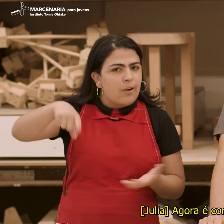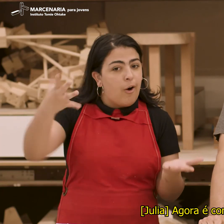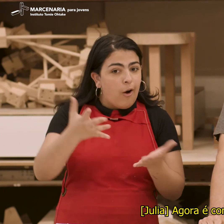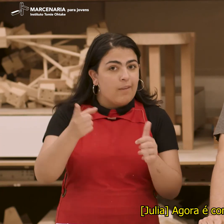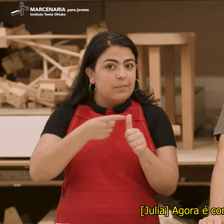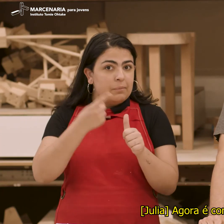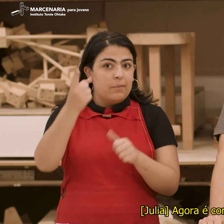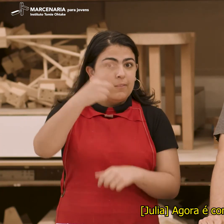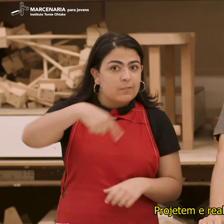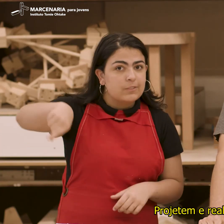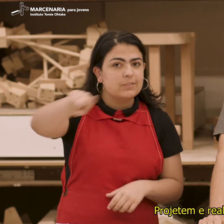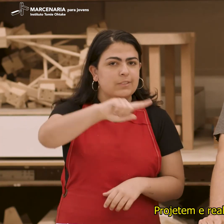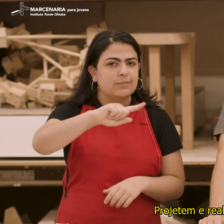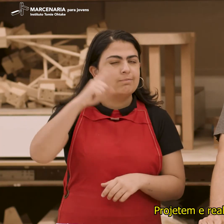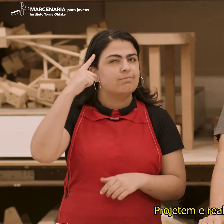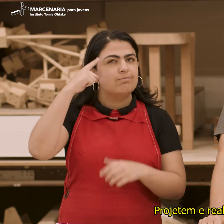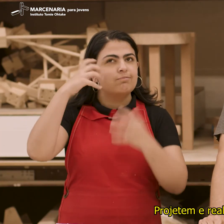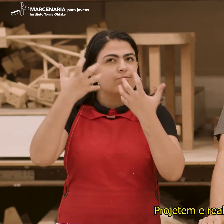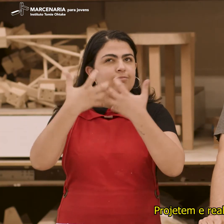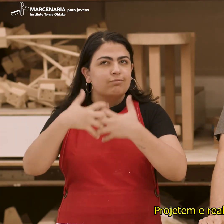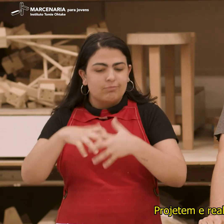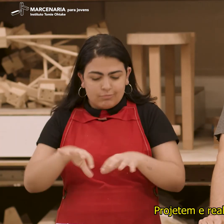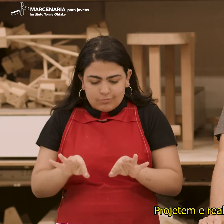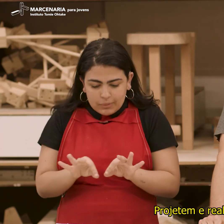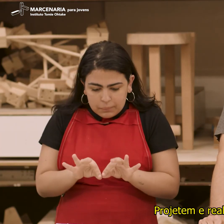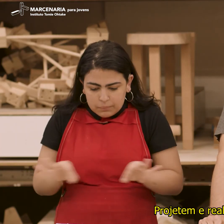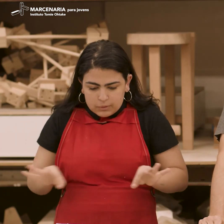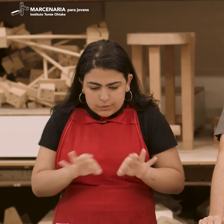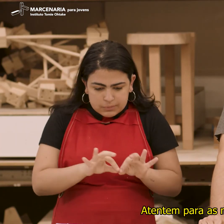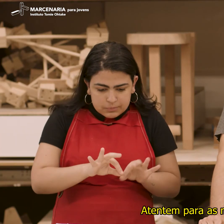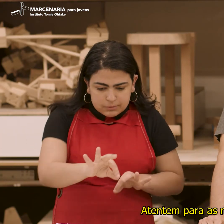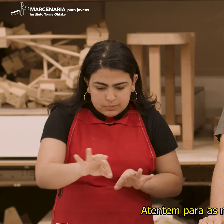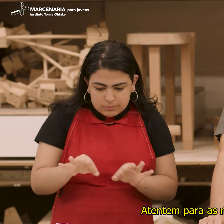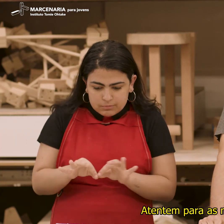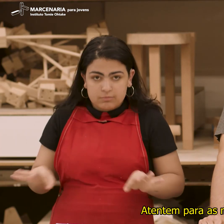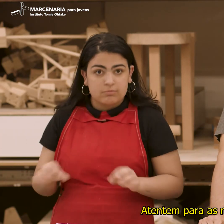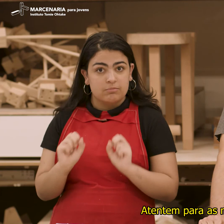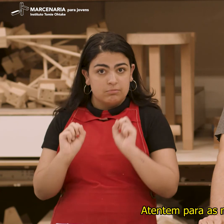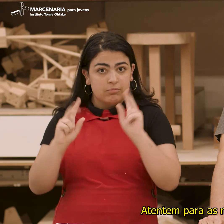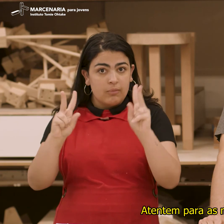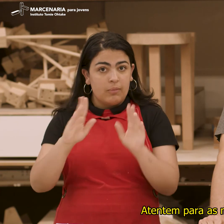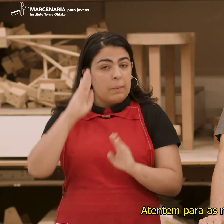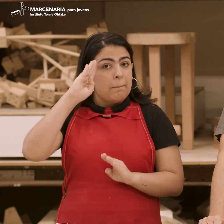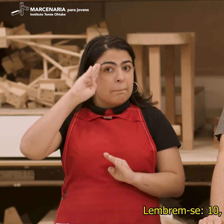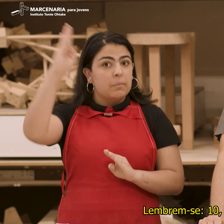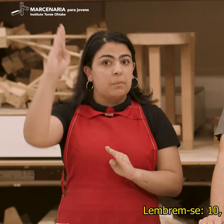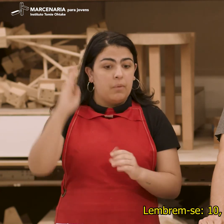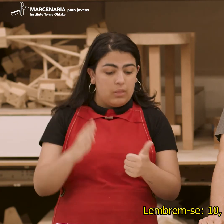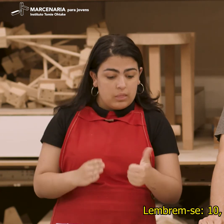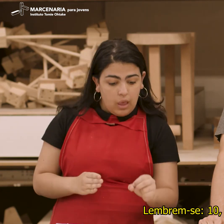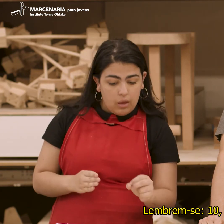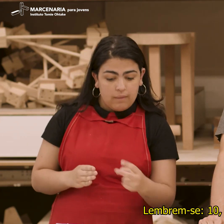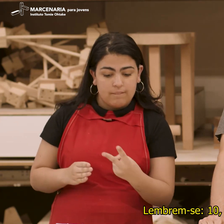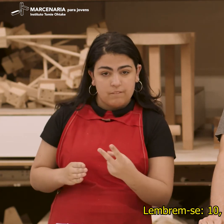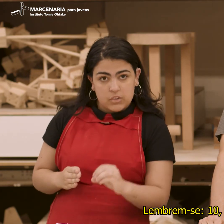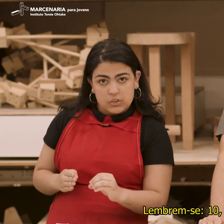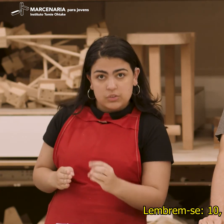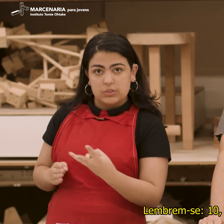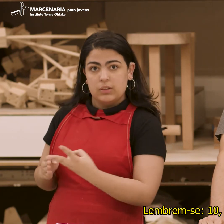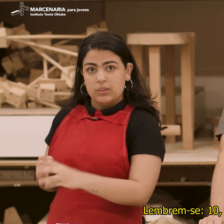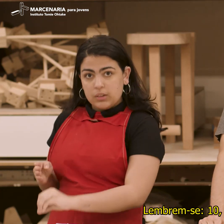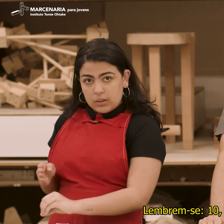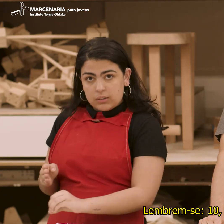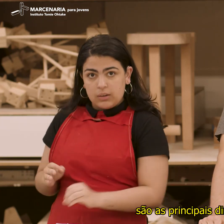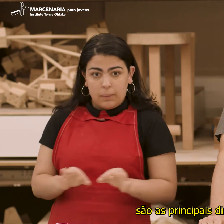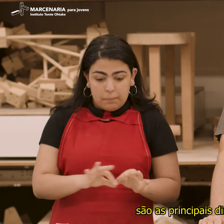Agora é com vocês. Projetem e realizem. Atentem para as medidas. Lembrem-se, 10,